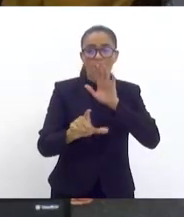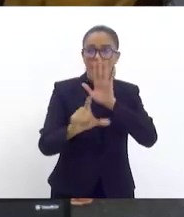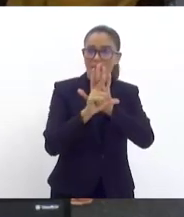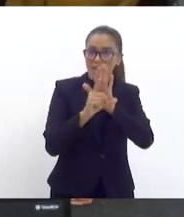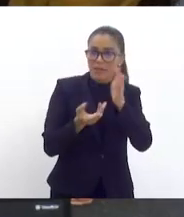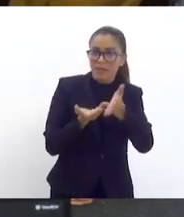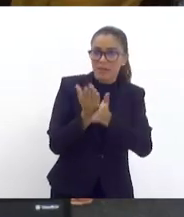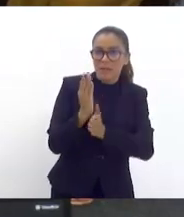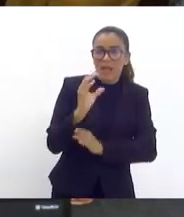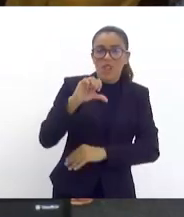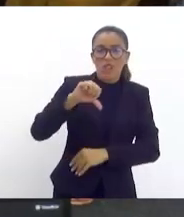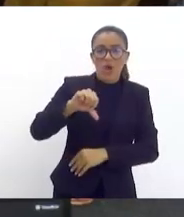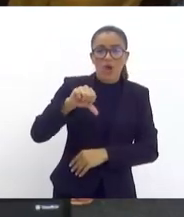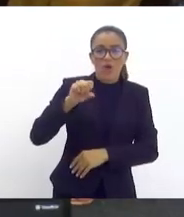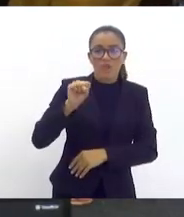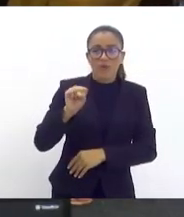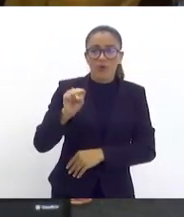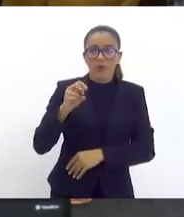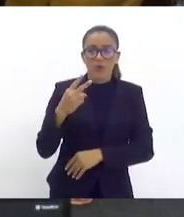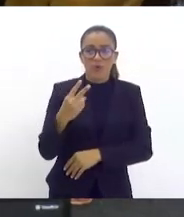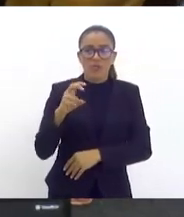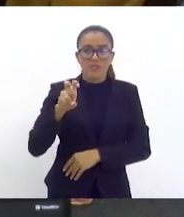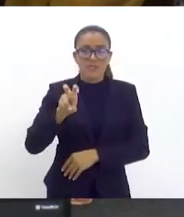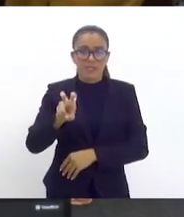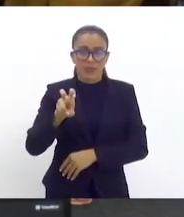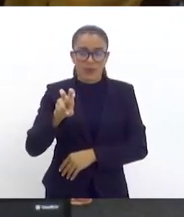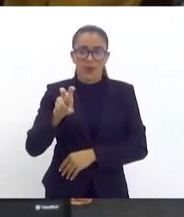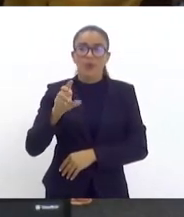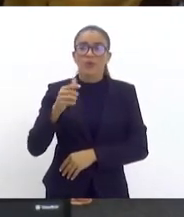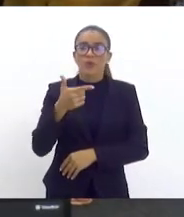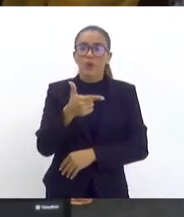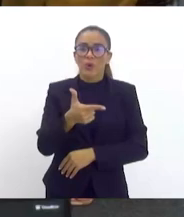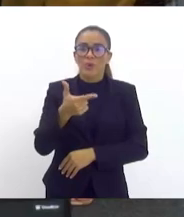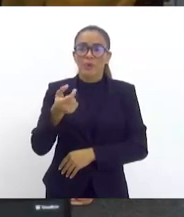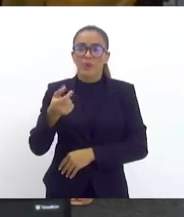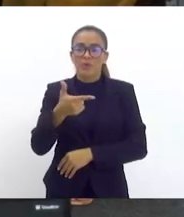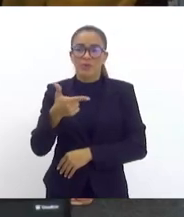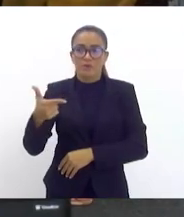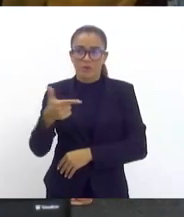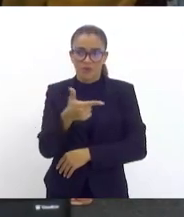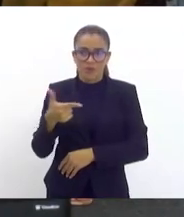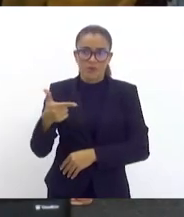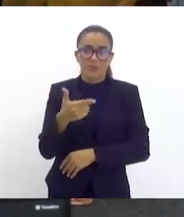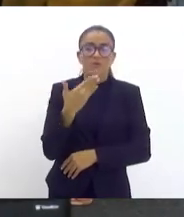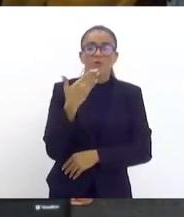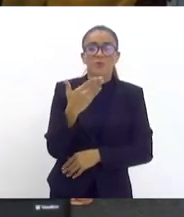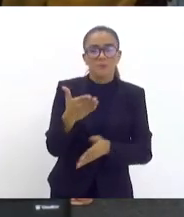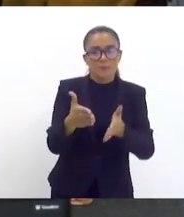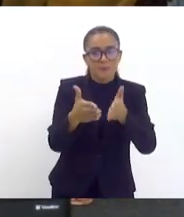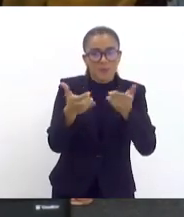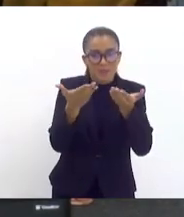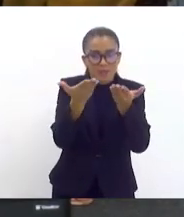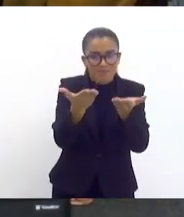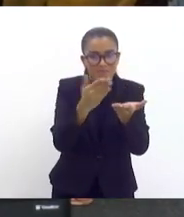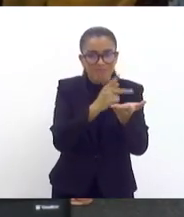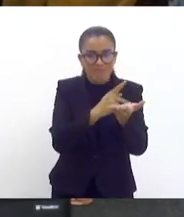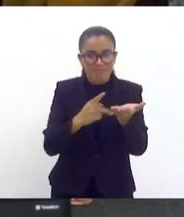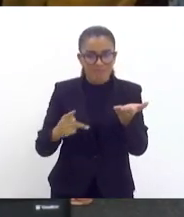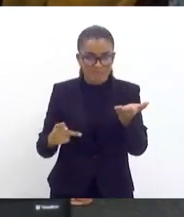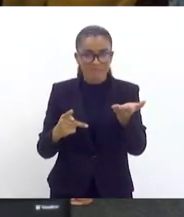que é a Lei 9825, de 2022. Então, eu queria pedir a Vossa Excelência